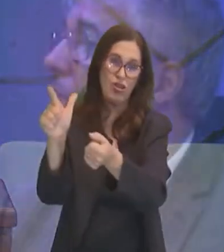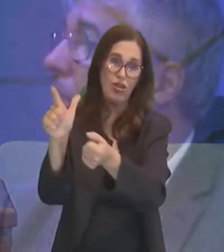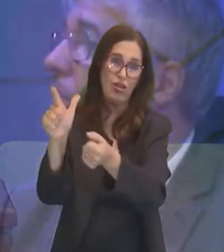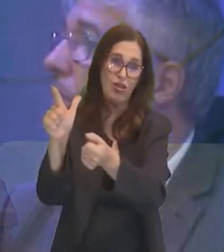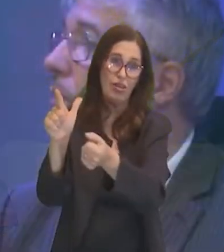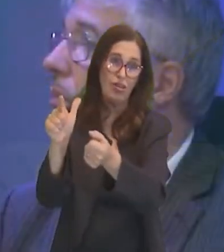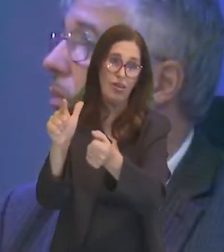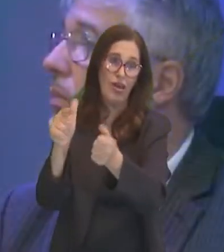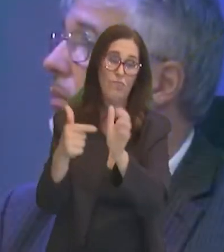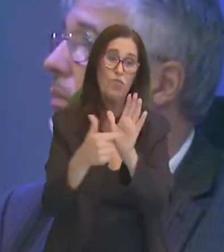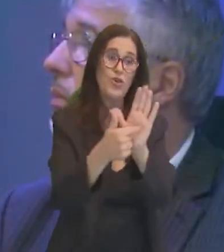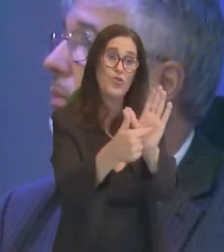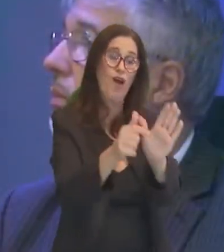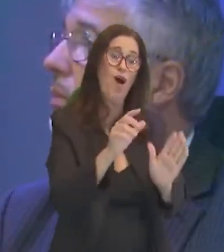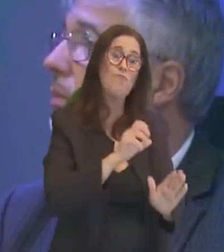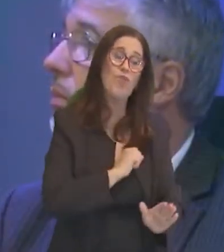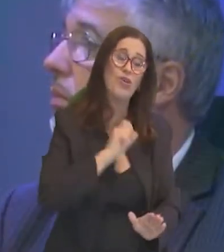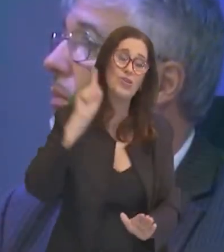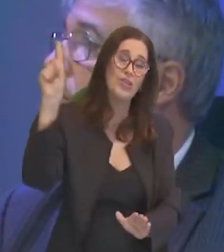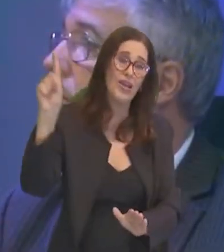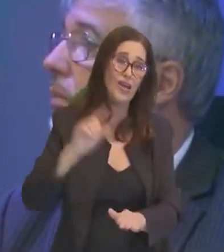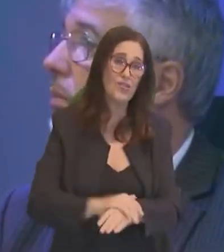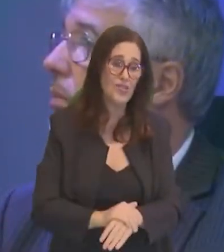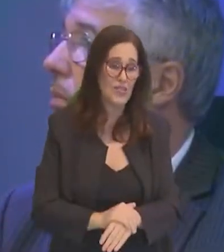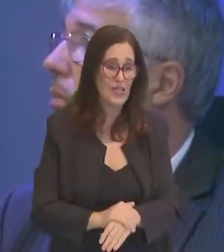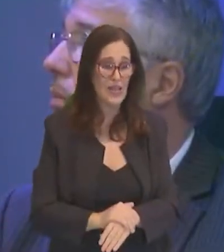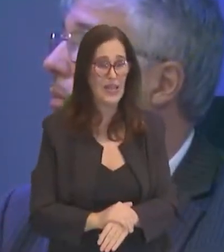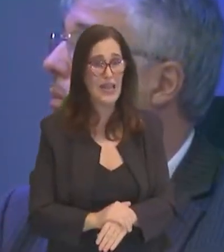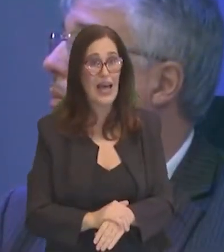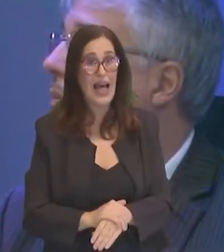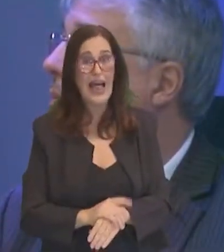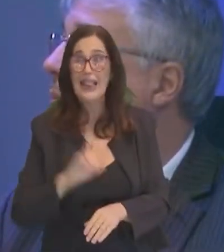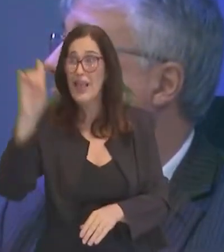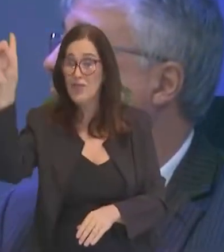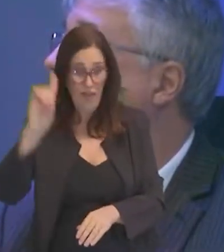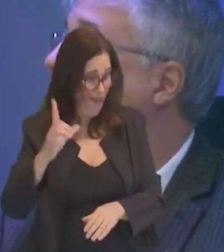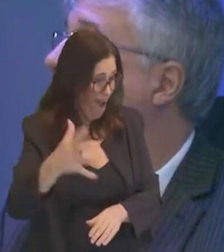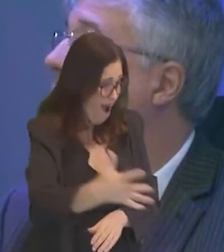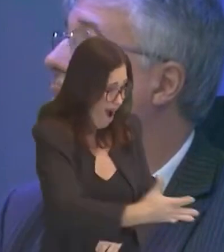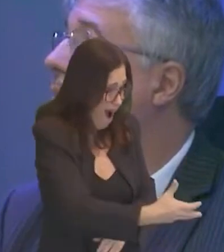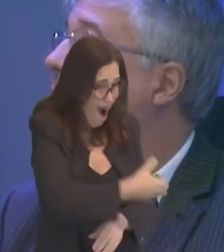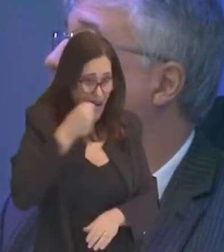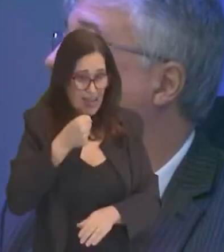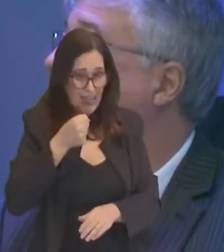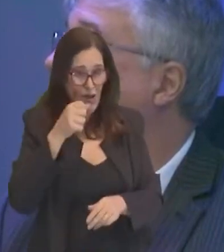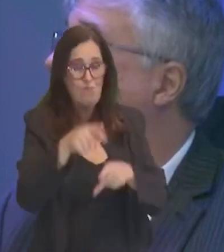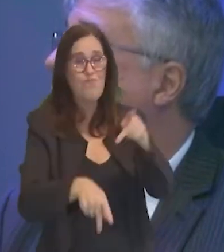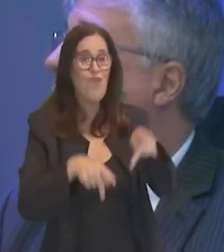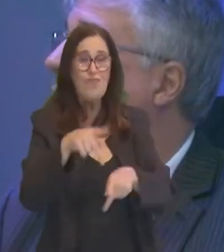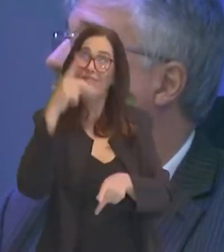nós. Deus, Ele tem prazer em resgatar o seu povo.